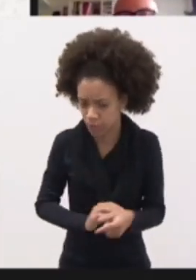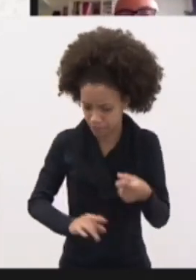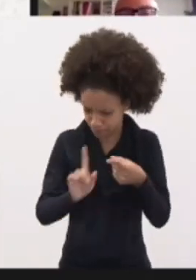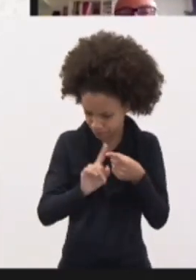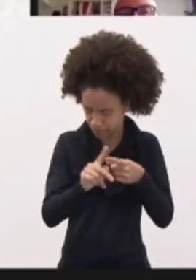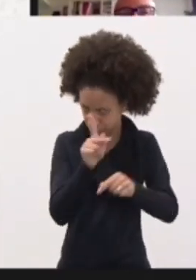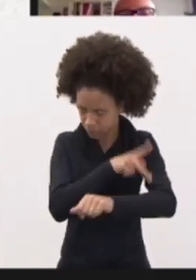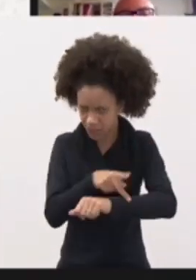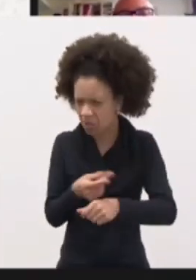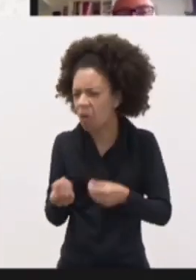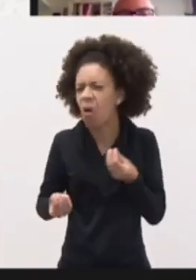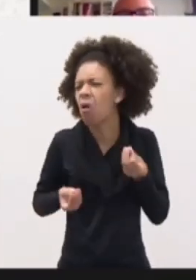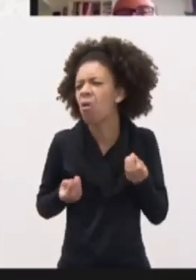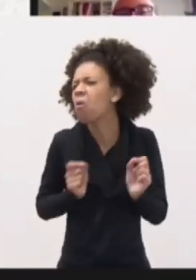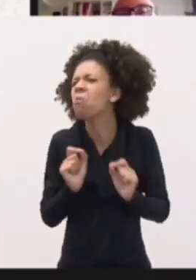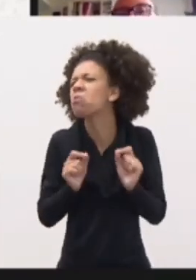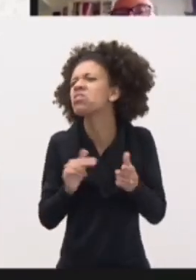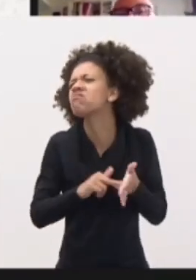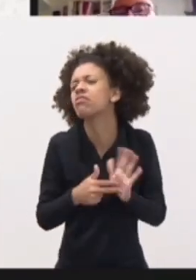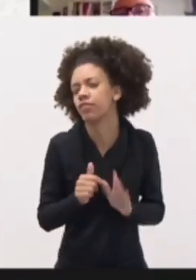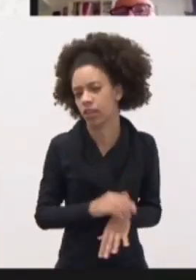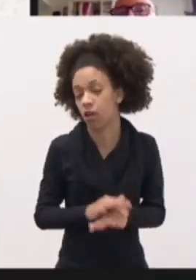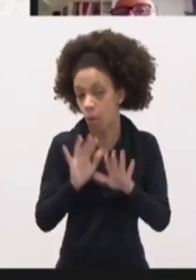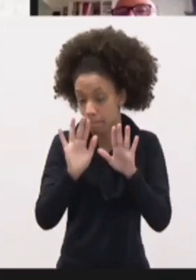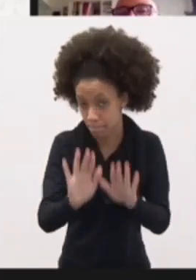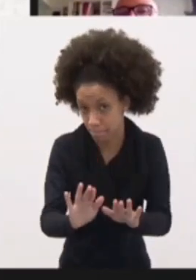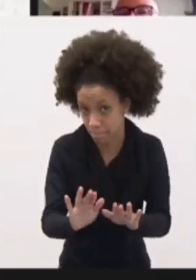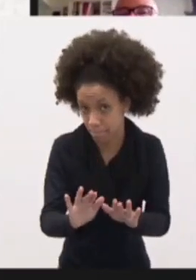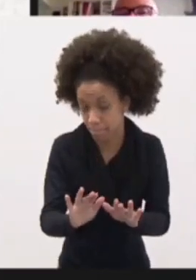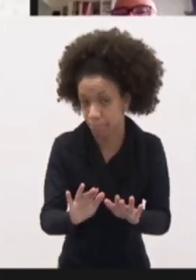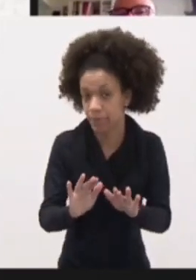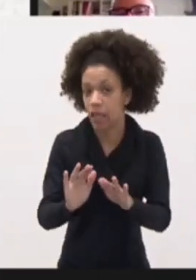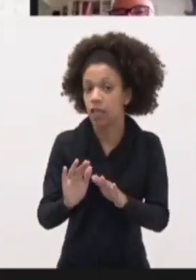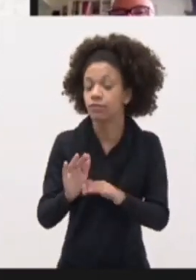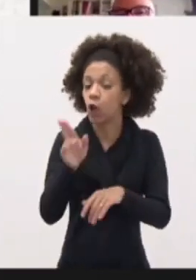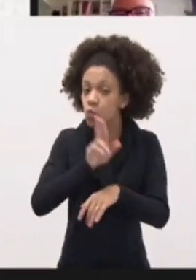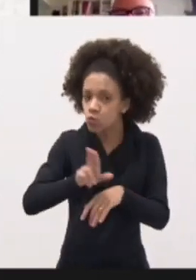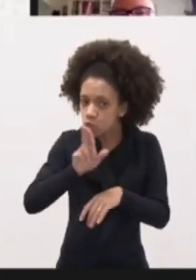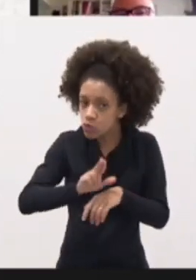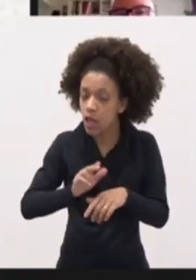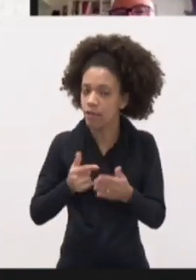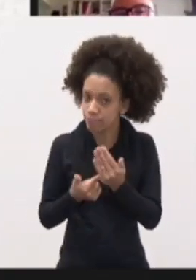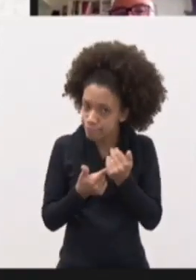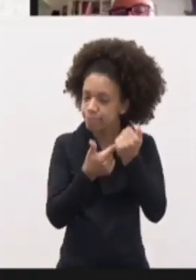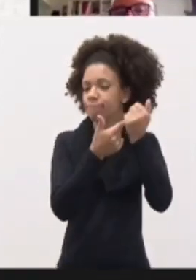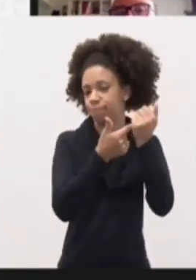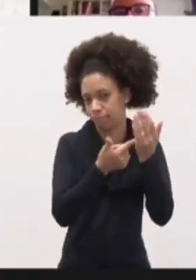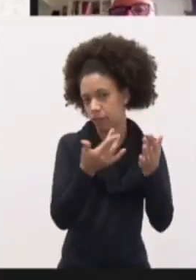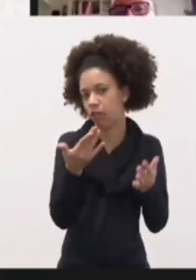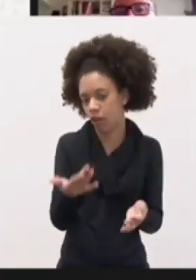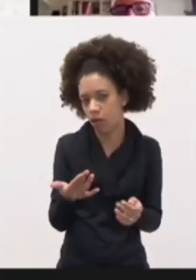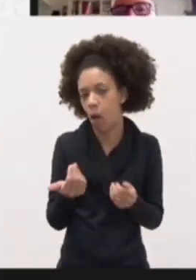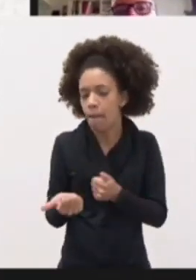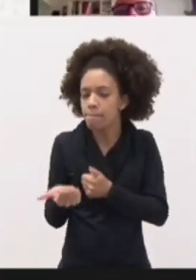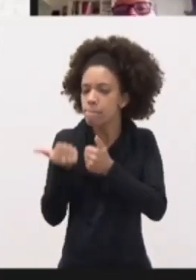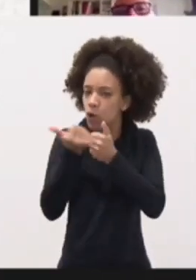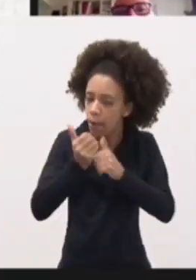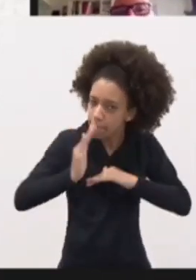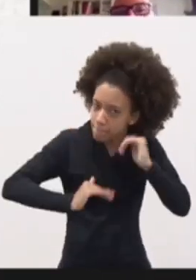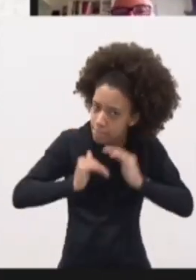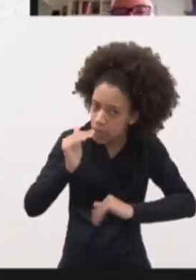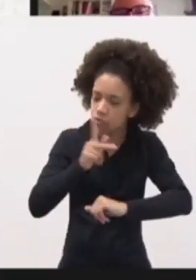vocês vão fazer na autoavaliação? Tem a ver em efetivar o uso das tecnologias educacionais para apoiar as